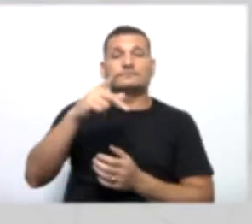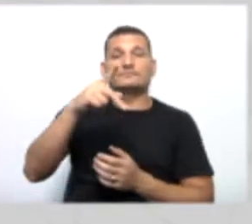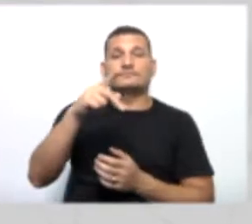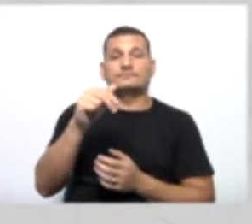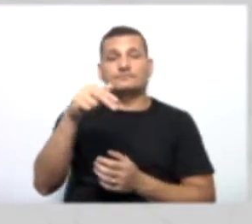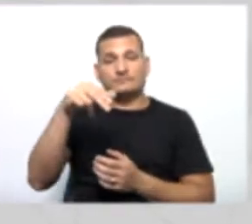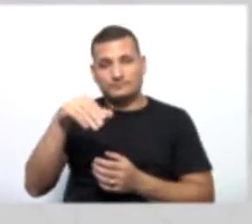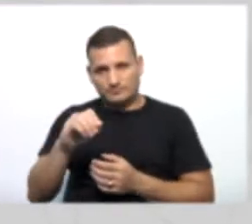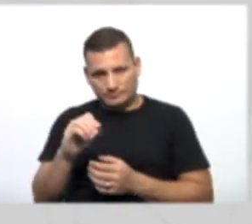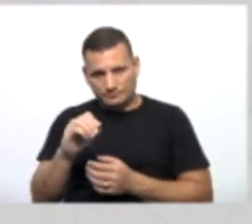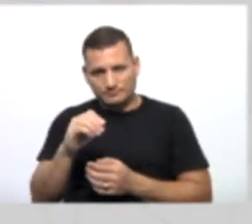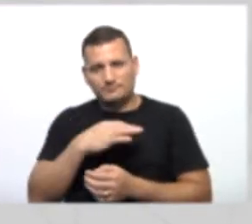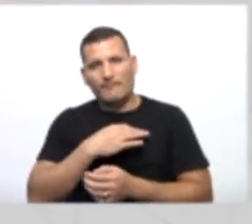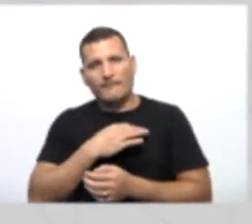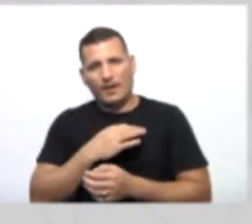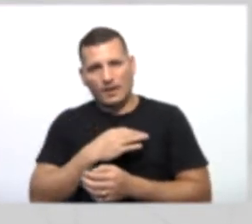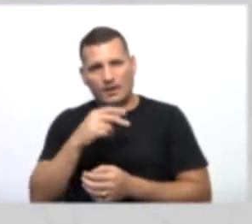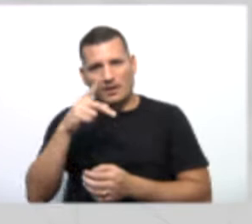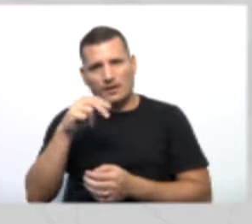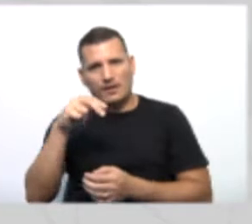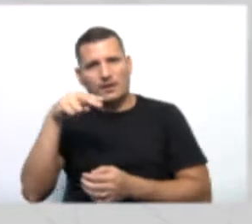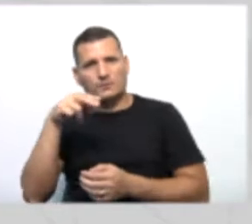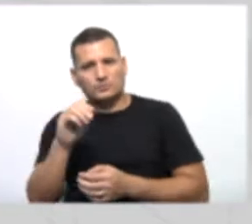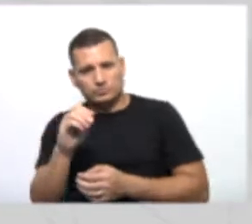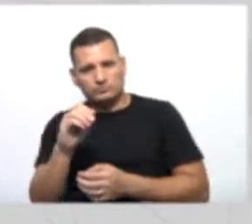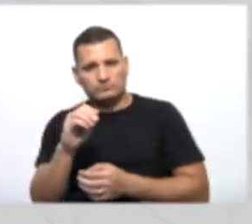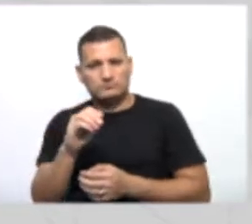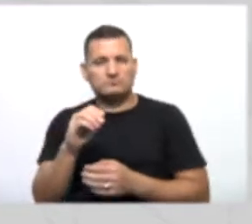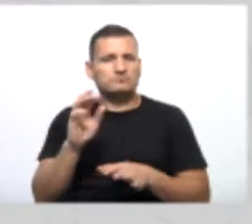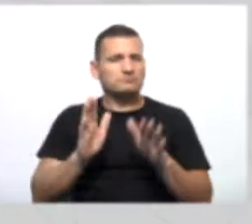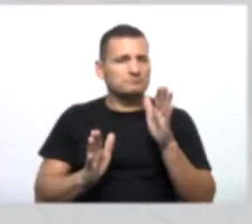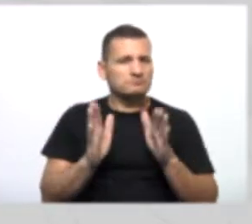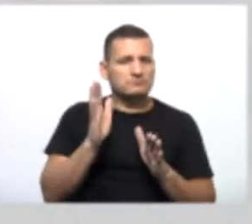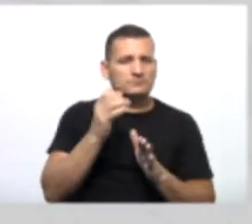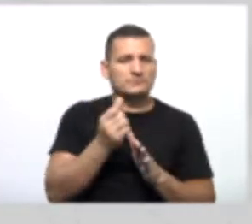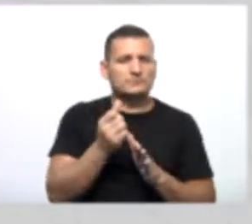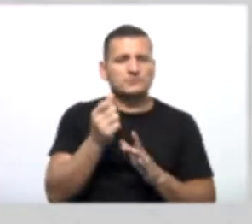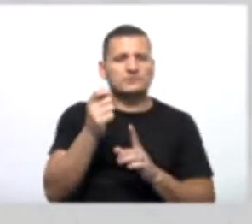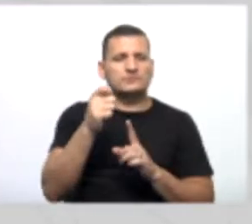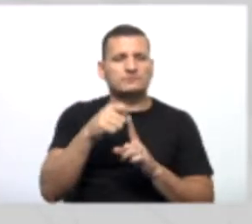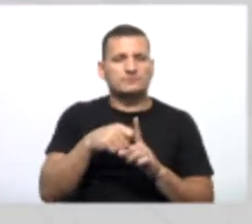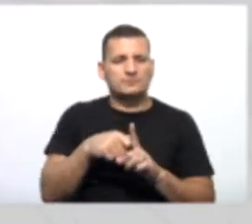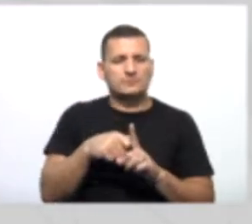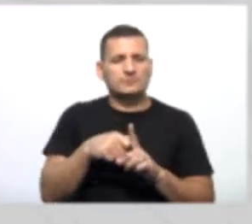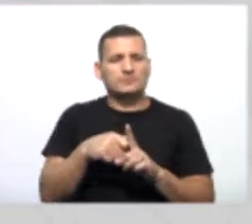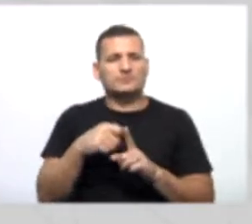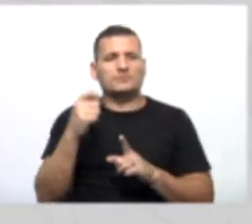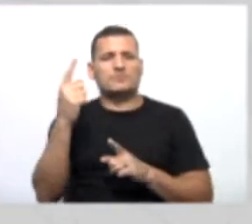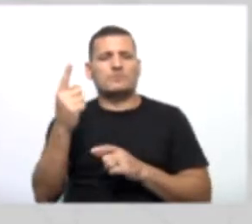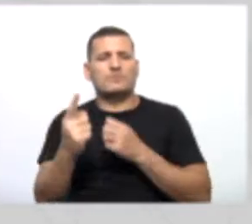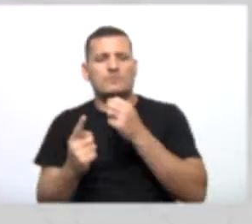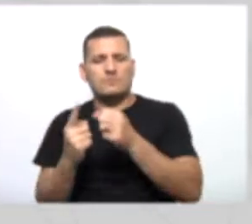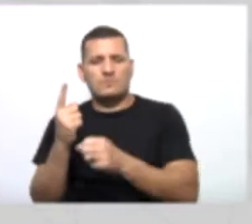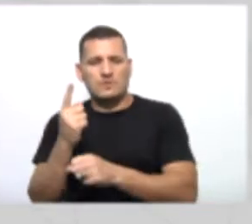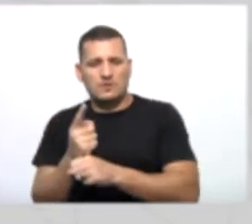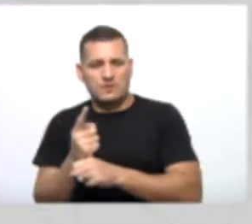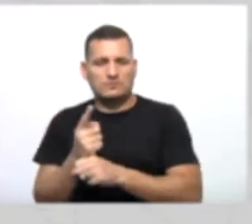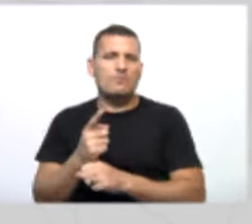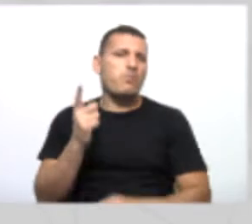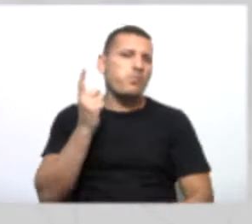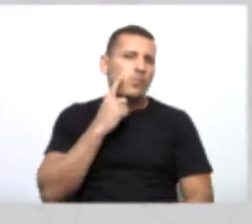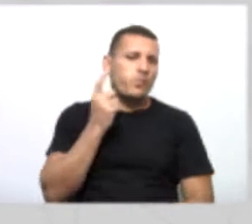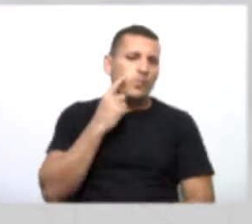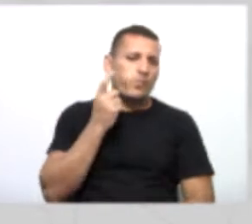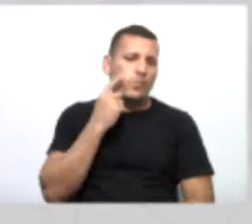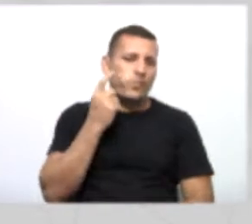ver. Pano, de 6 meses a 1 ano. Chiclete, essa coisinha que você tá mascando. Aí eu não gosto muito de mascar, não, né?